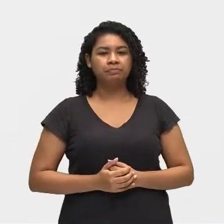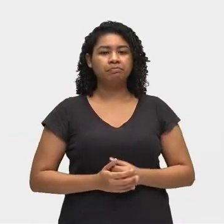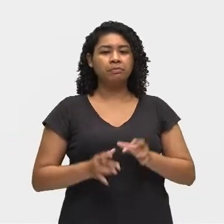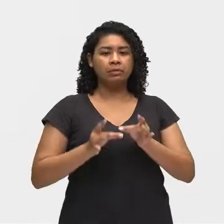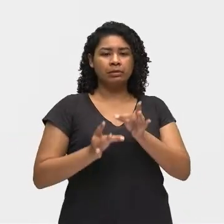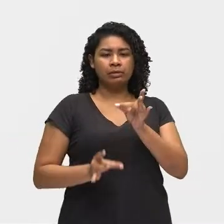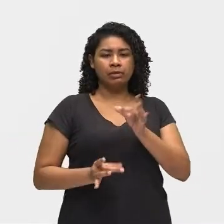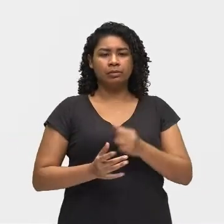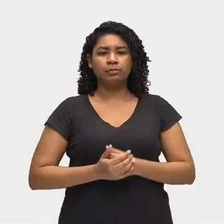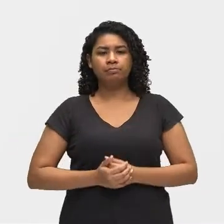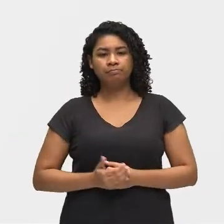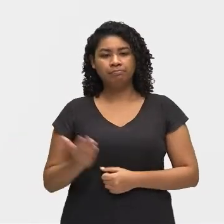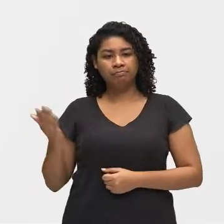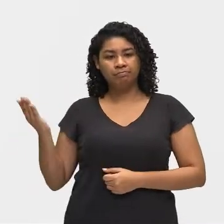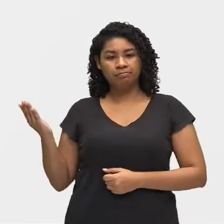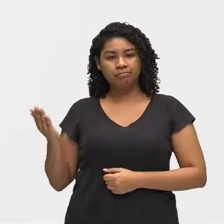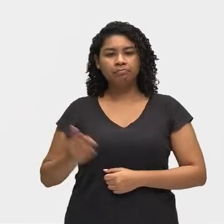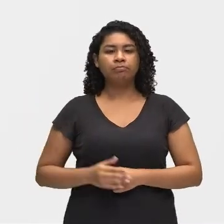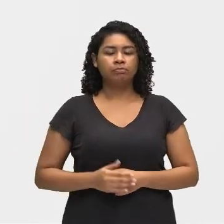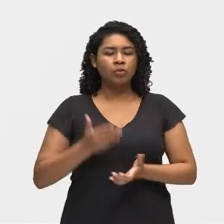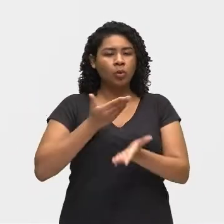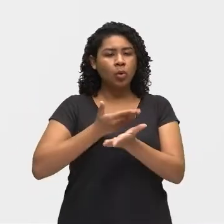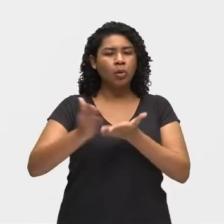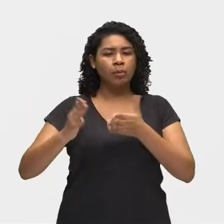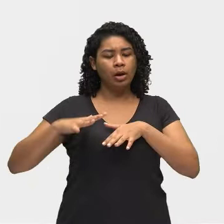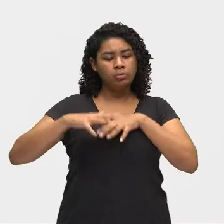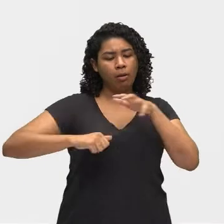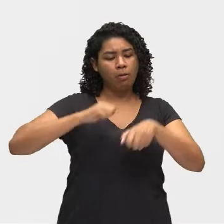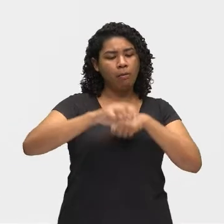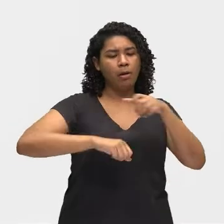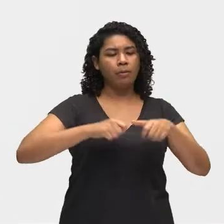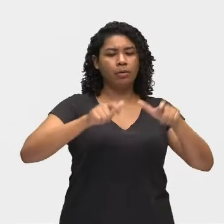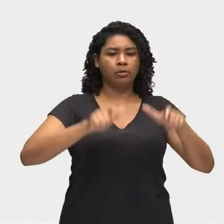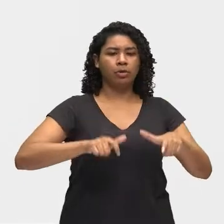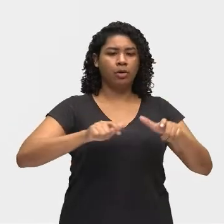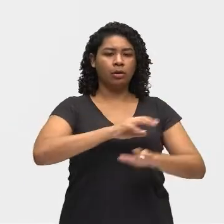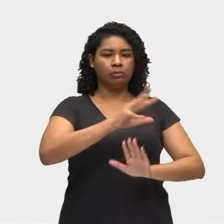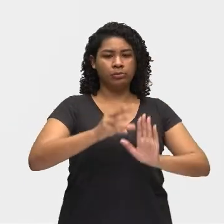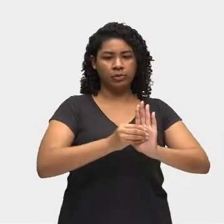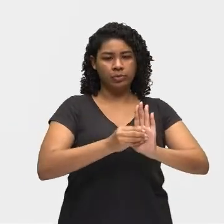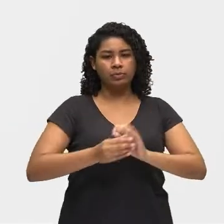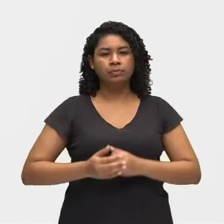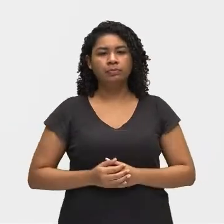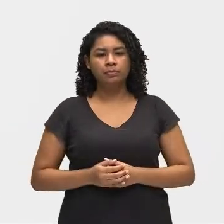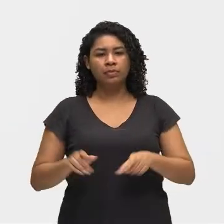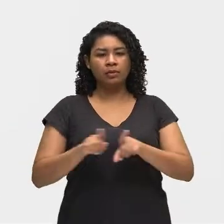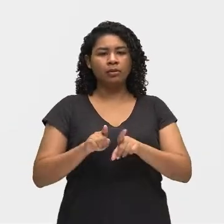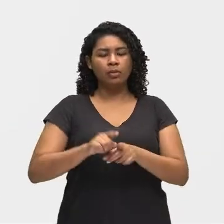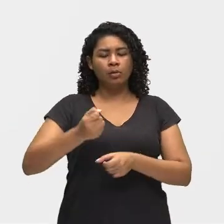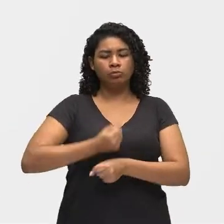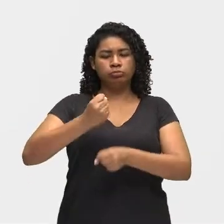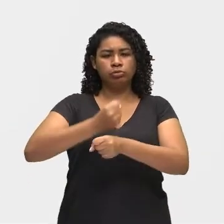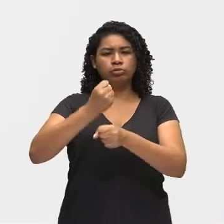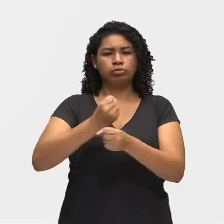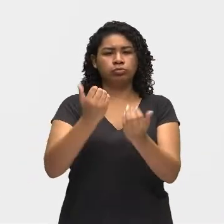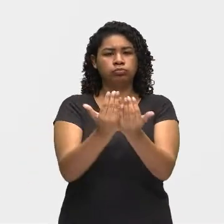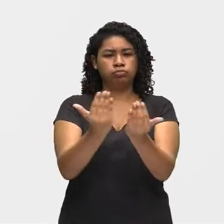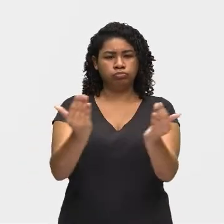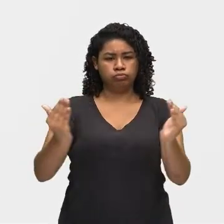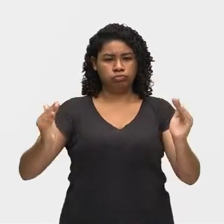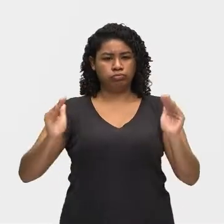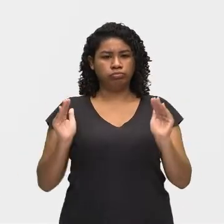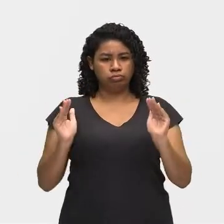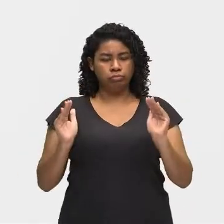nós elencamos o início da colonização da Amazônia, a construção do Forte do Presépio e